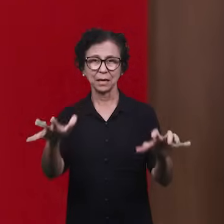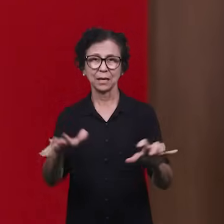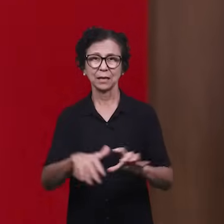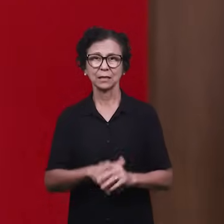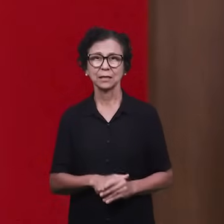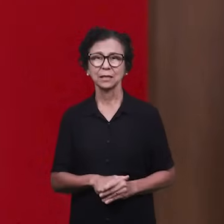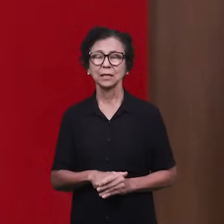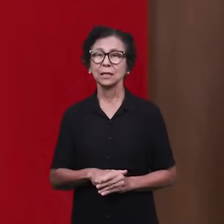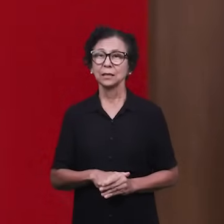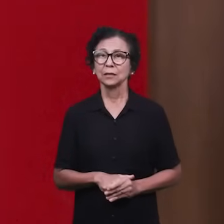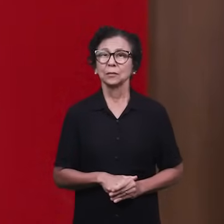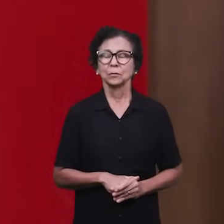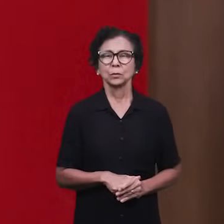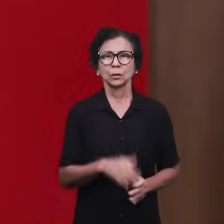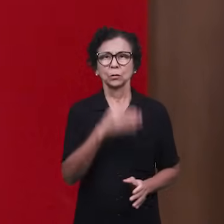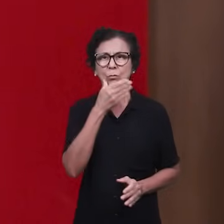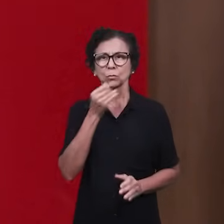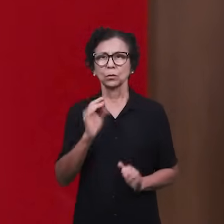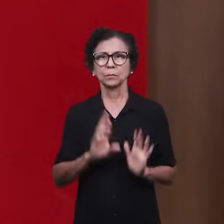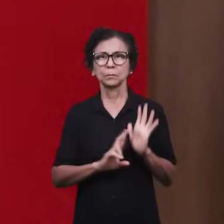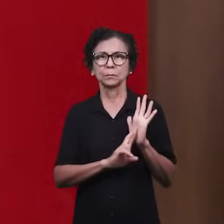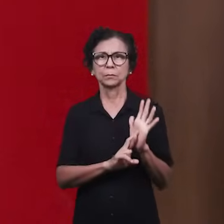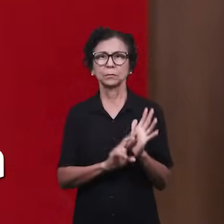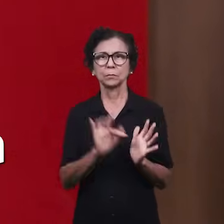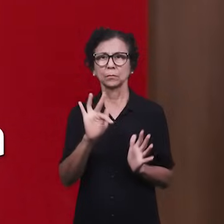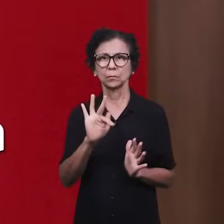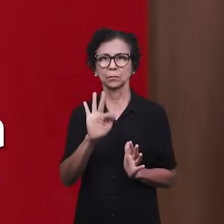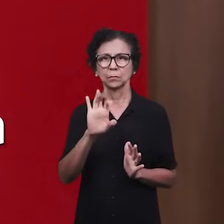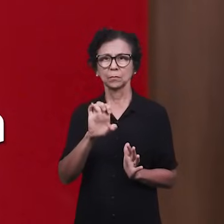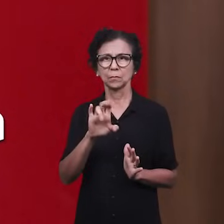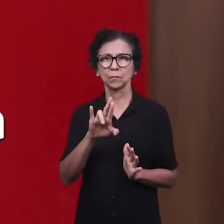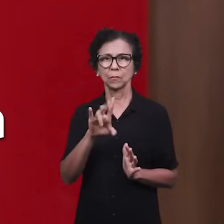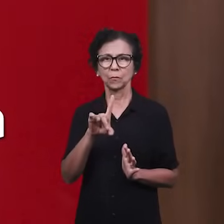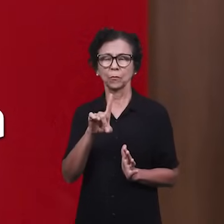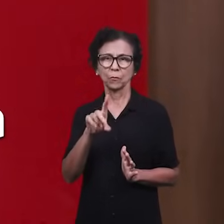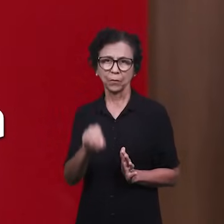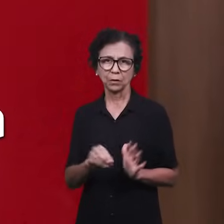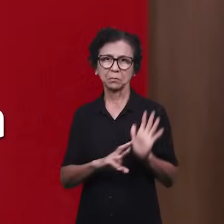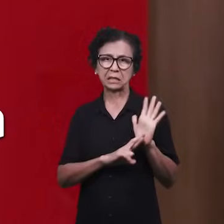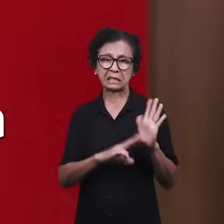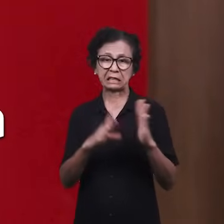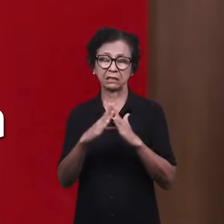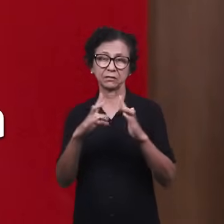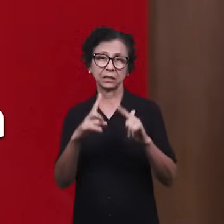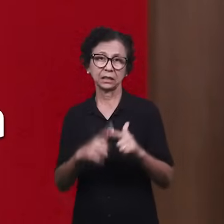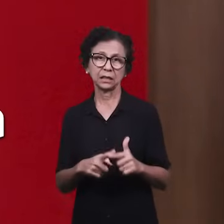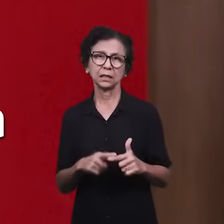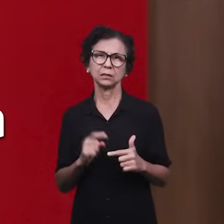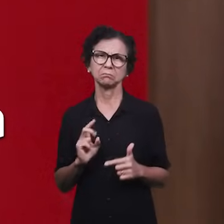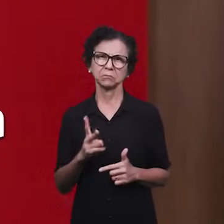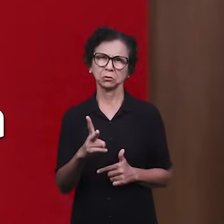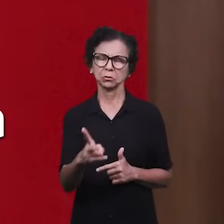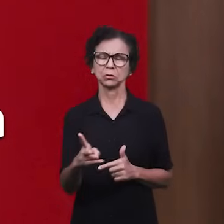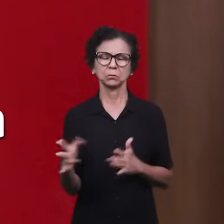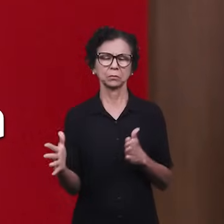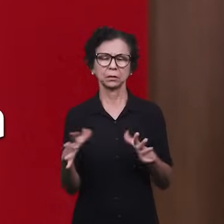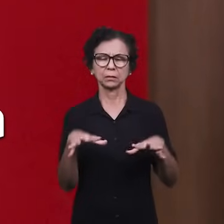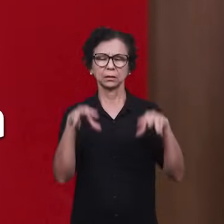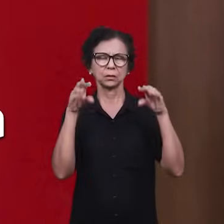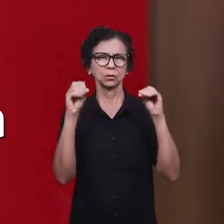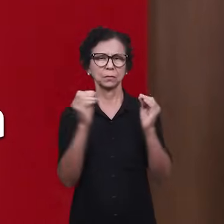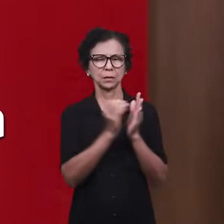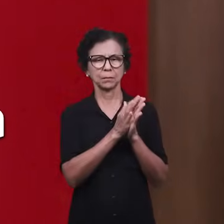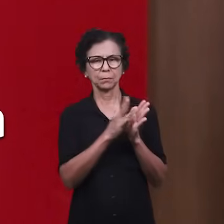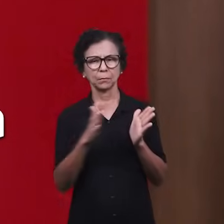as decisões dos feudos passavam ali por esse poder religioso, que permeou praticamente durante toda a